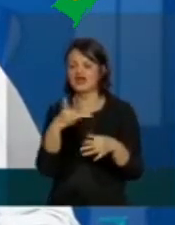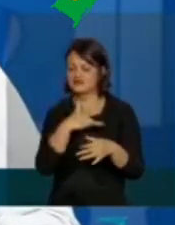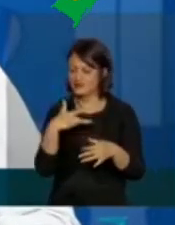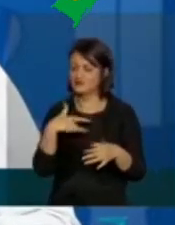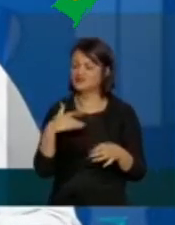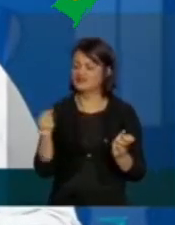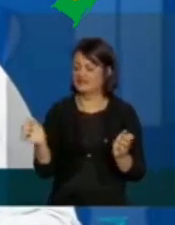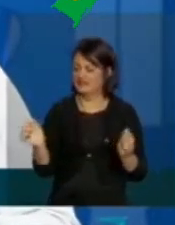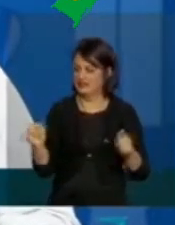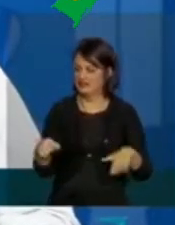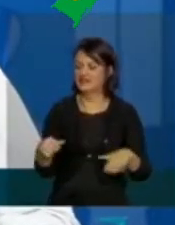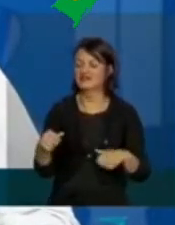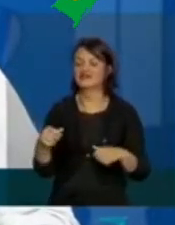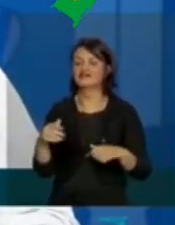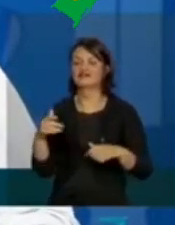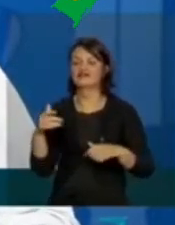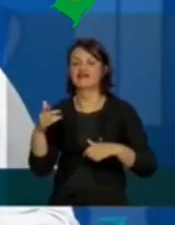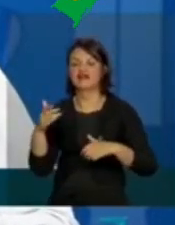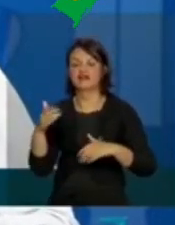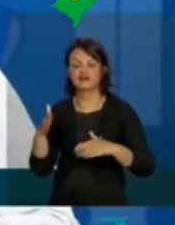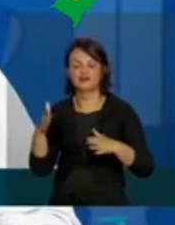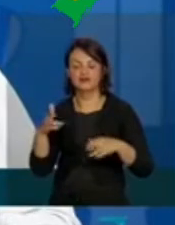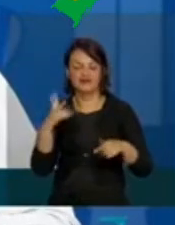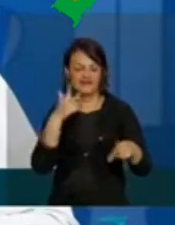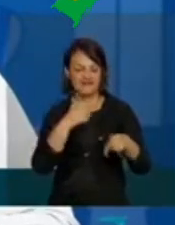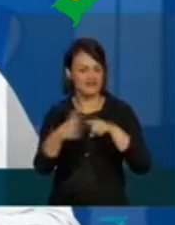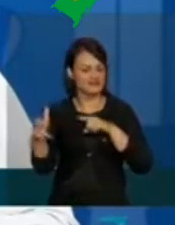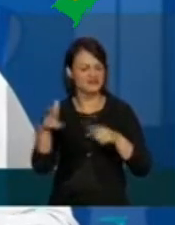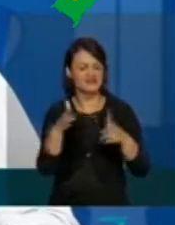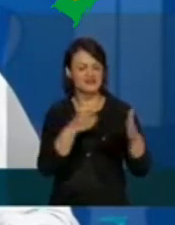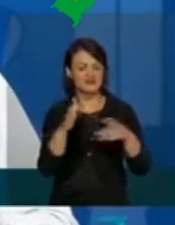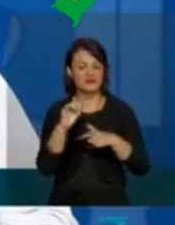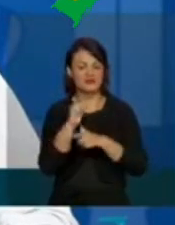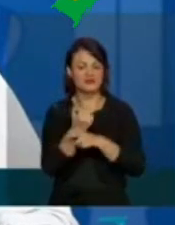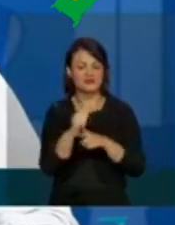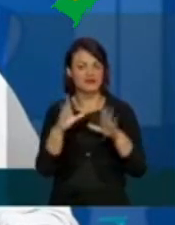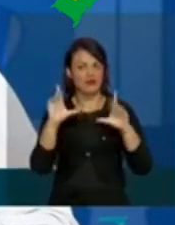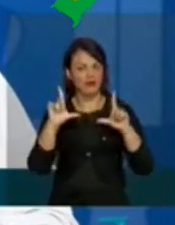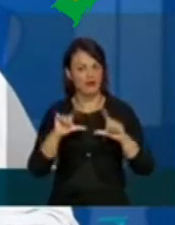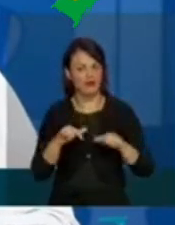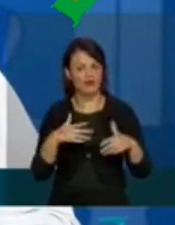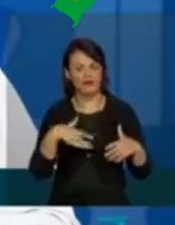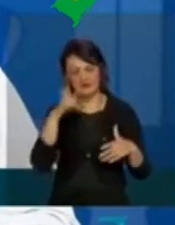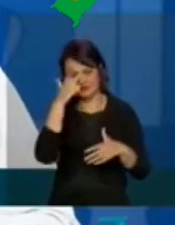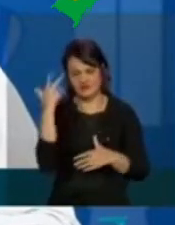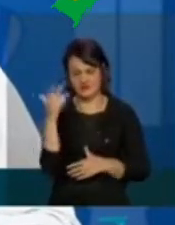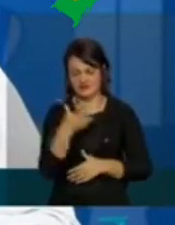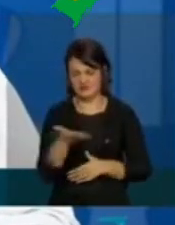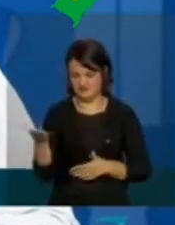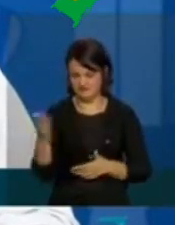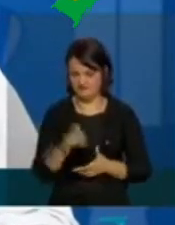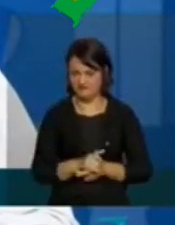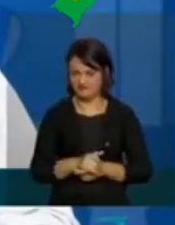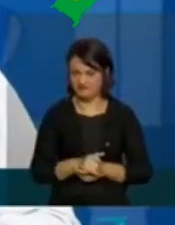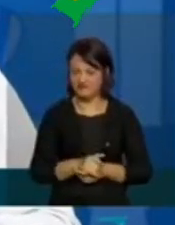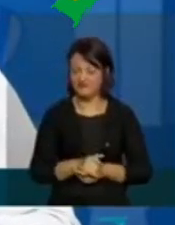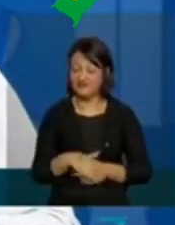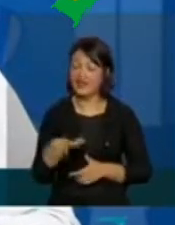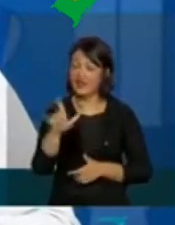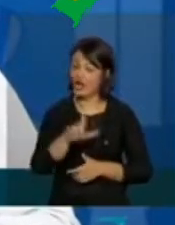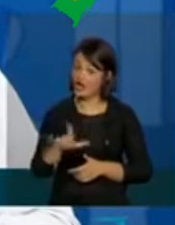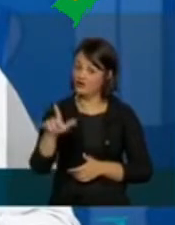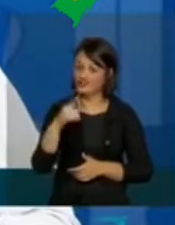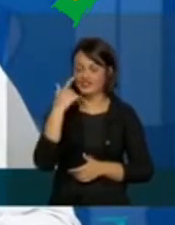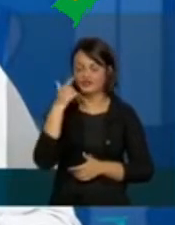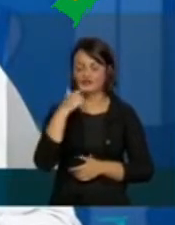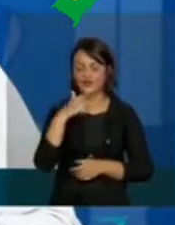vai conseguir atravessar isso com um estresse menor para a nossa população. E lógico que também olhamos, não